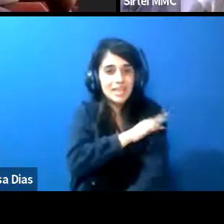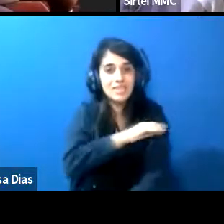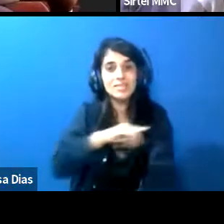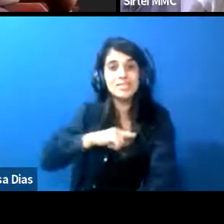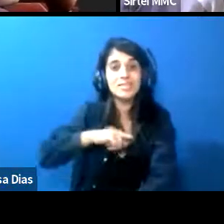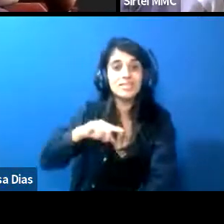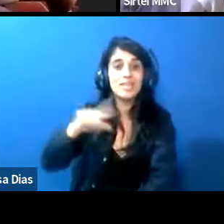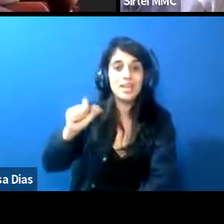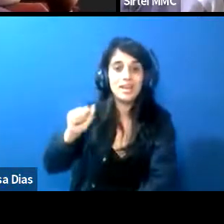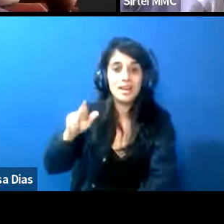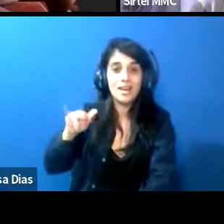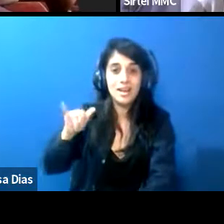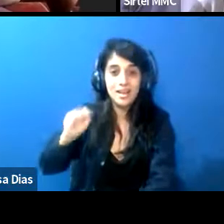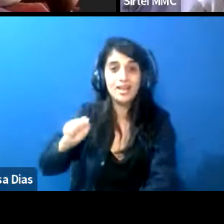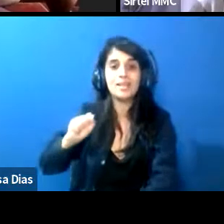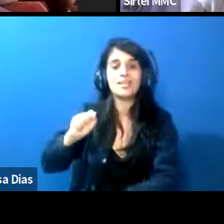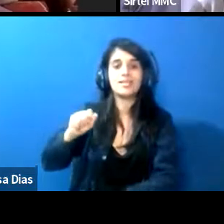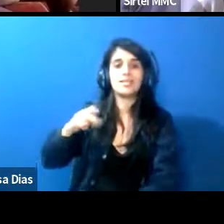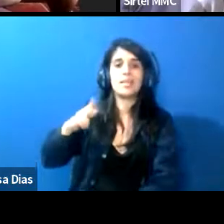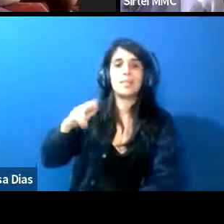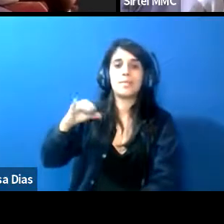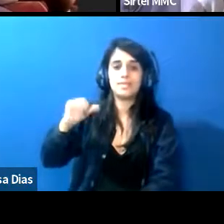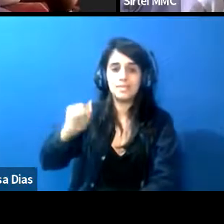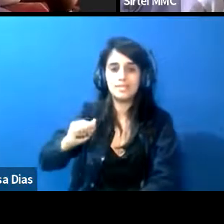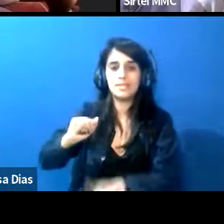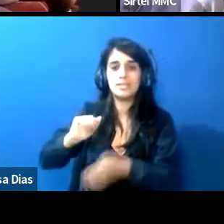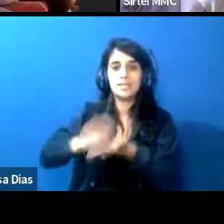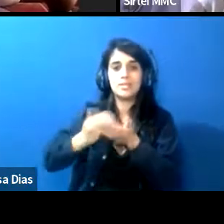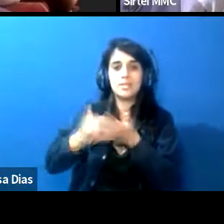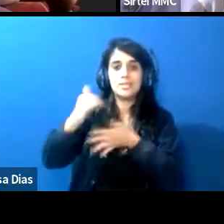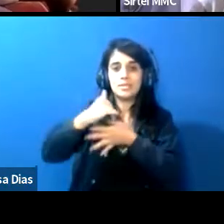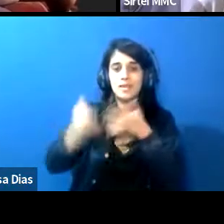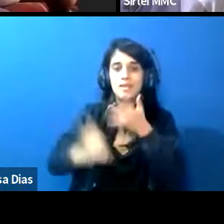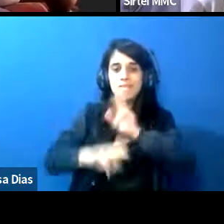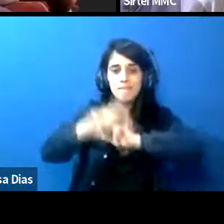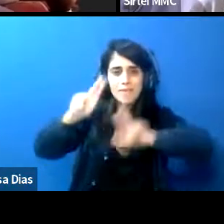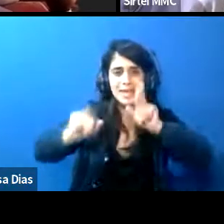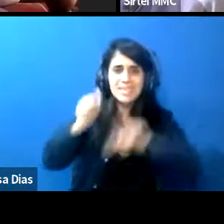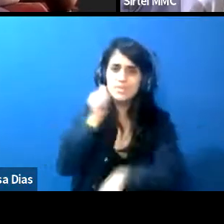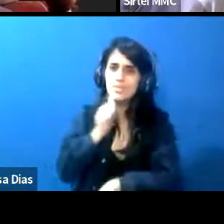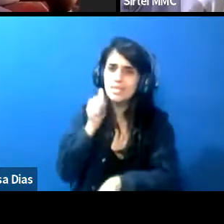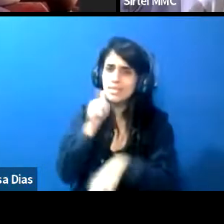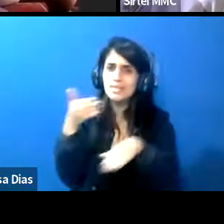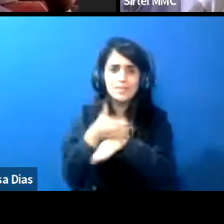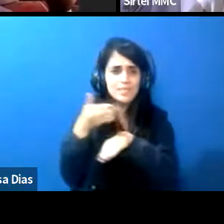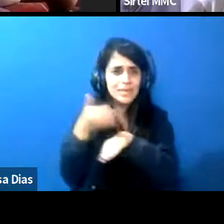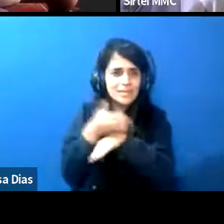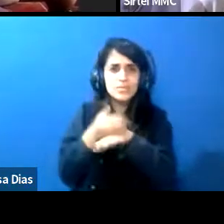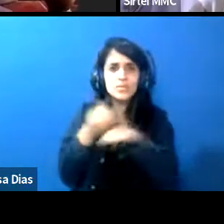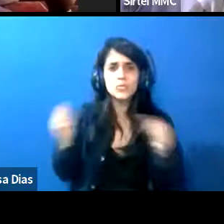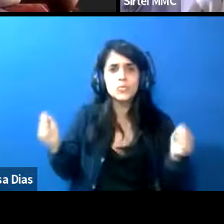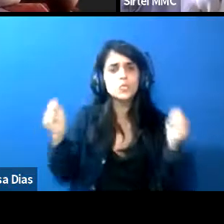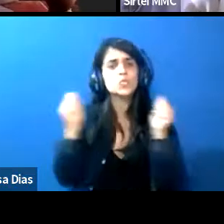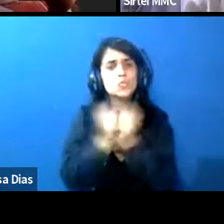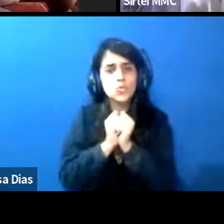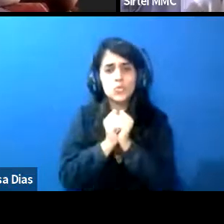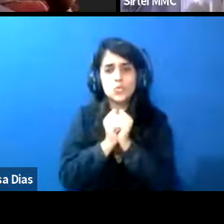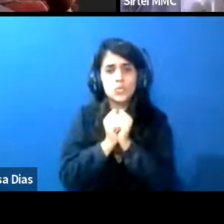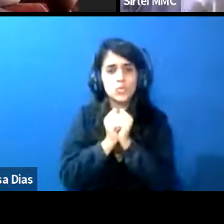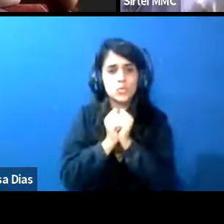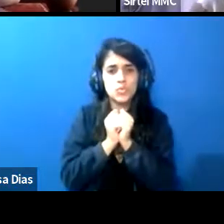a Priscila na tradução de Libras, a Eduarda, a Milena, a Pamela, a Débora, a Valentina, a Camila, a